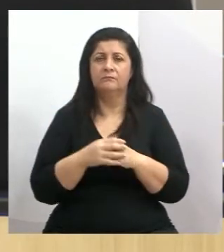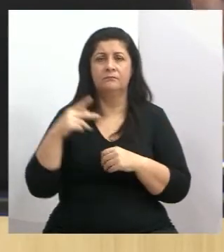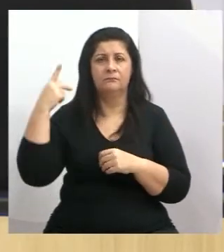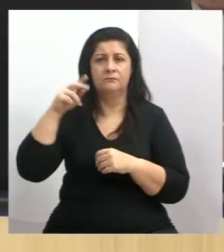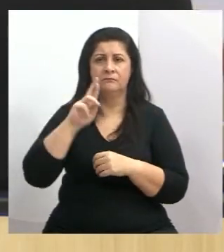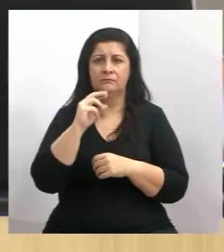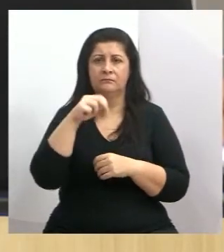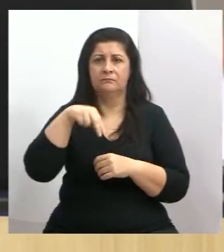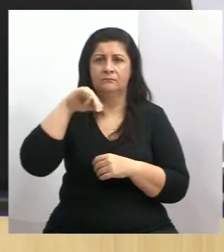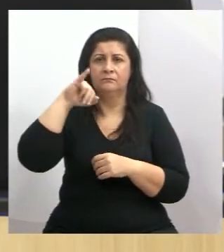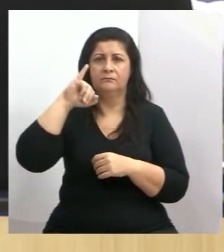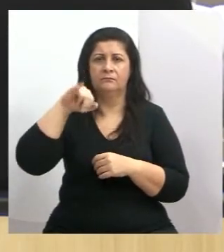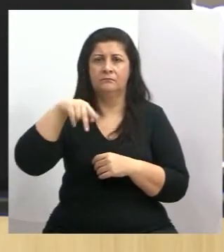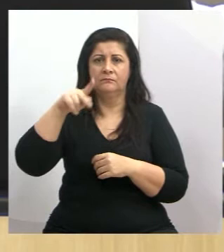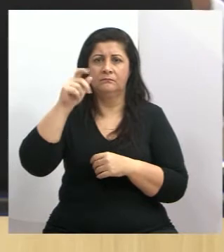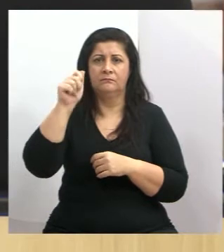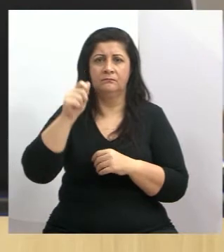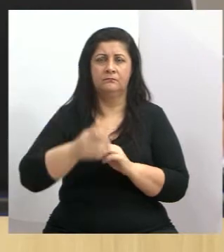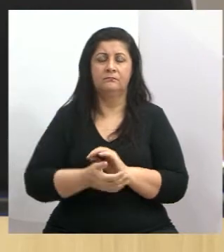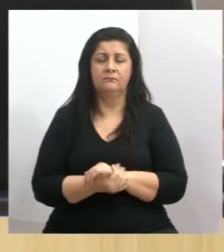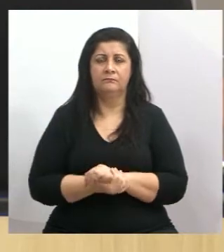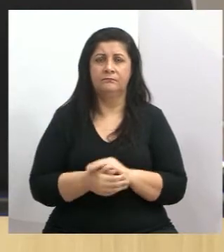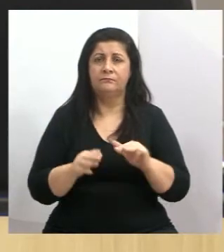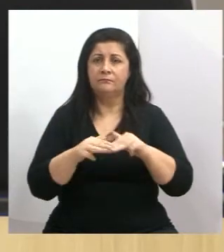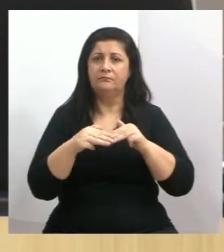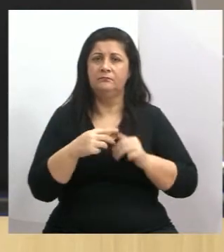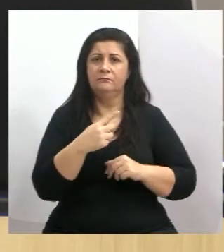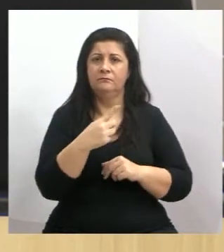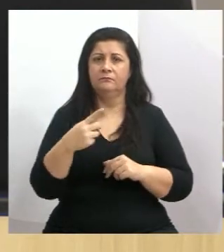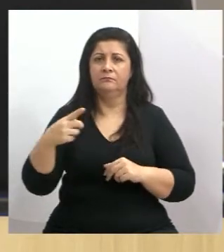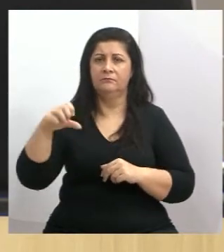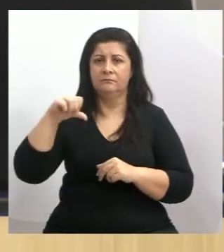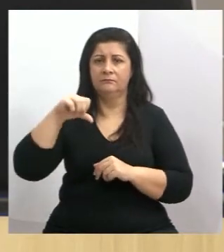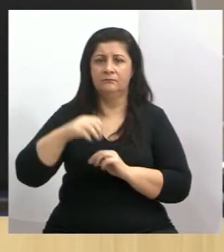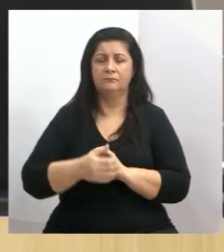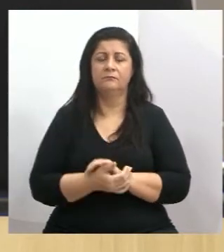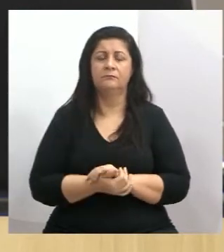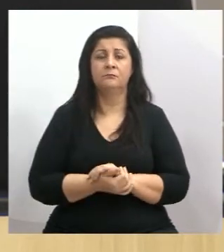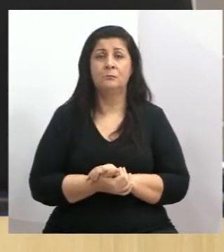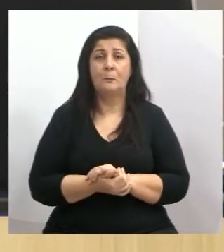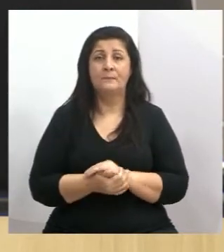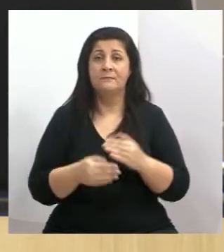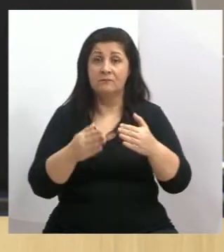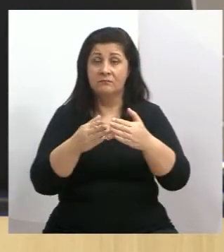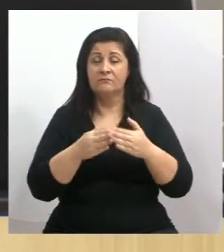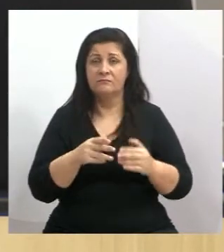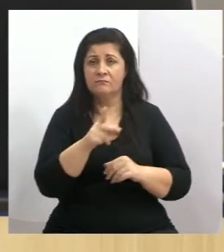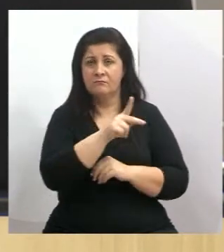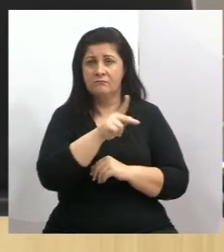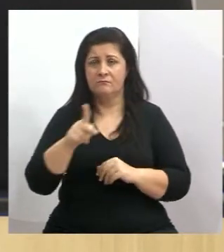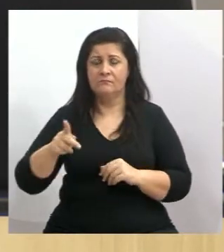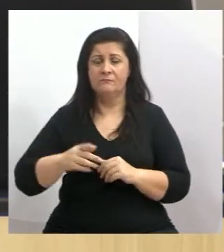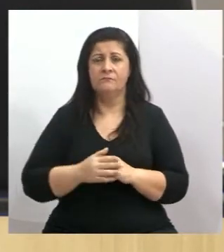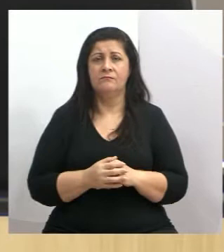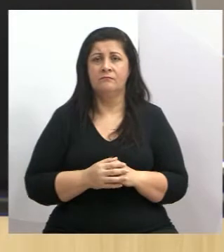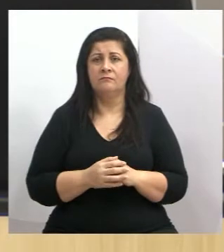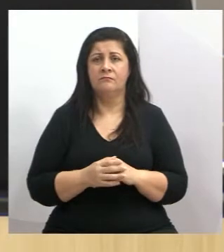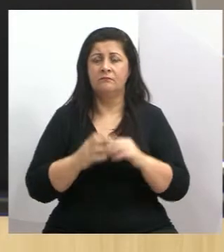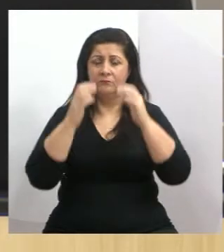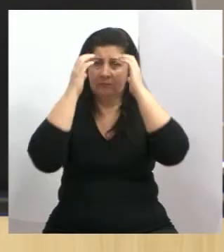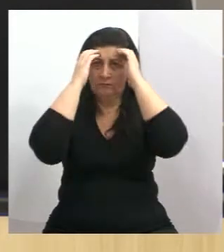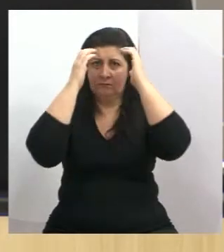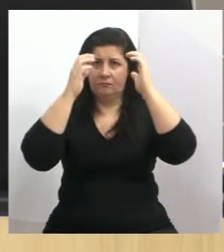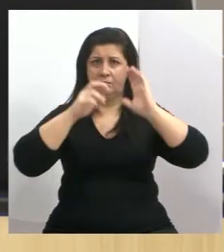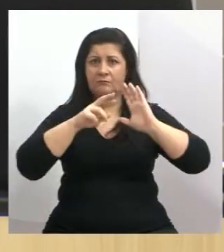rodinha a Moção 119 2021 é queremos excelentíssimo senhor' 300 essa casa é